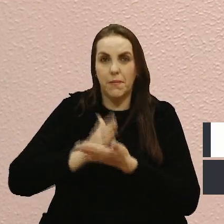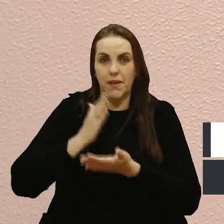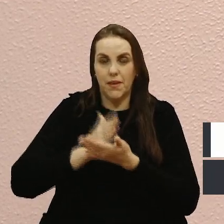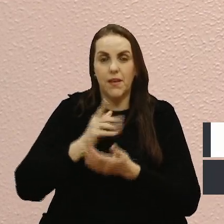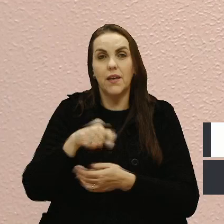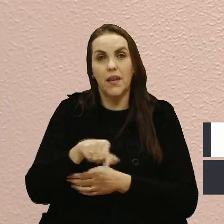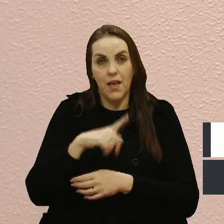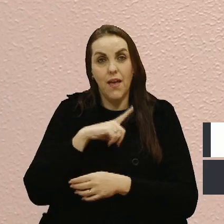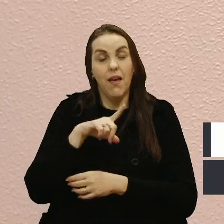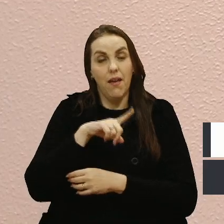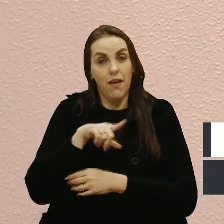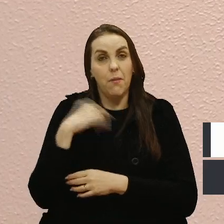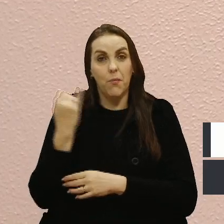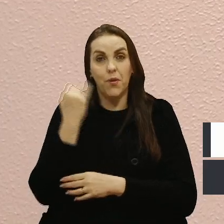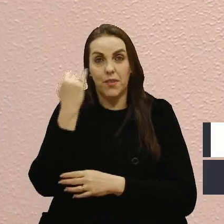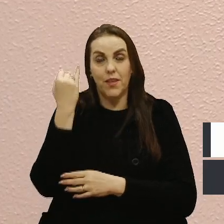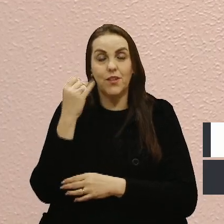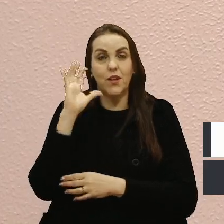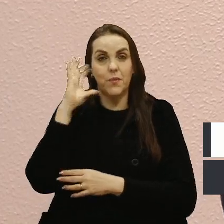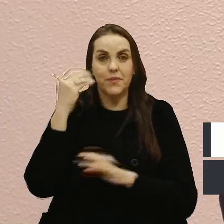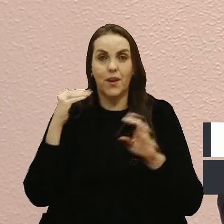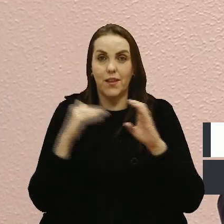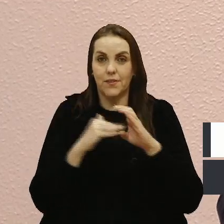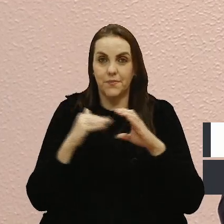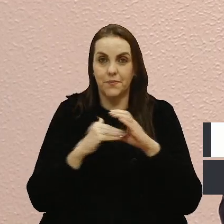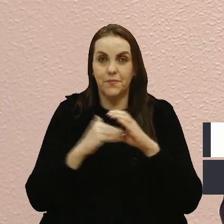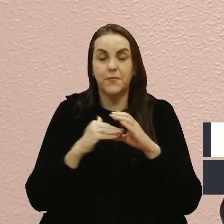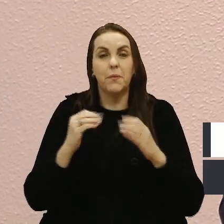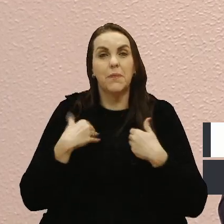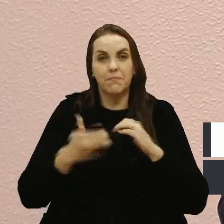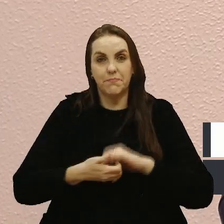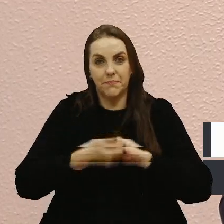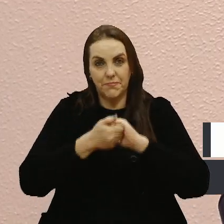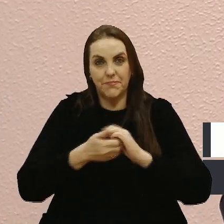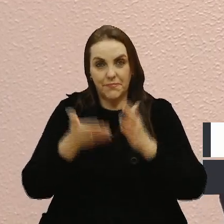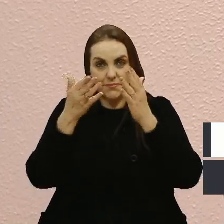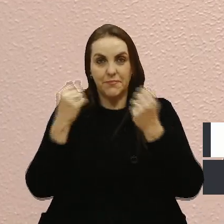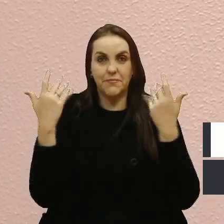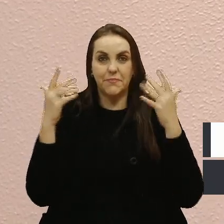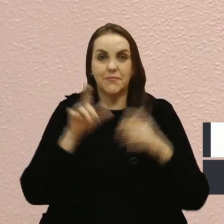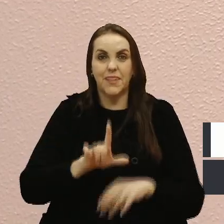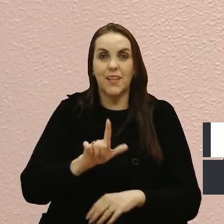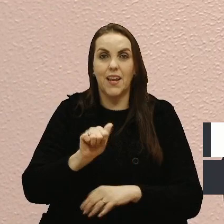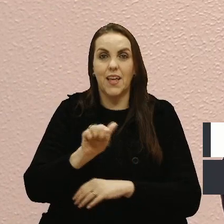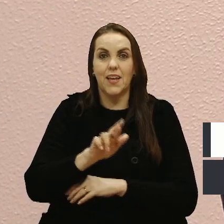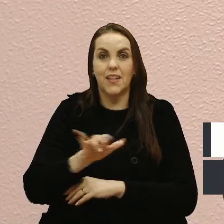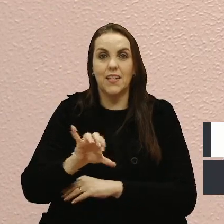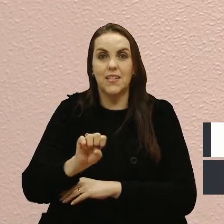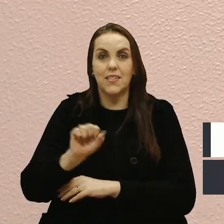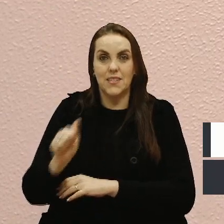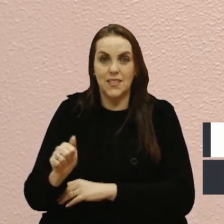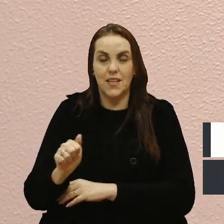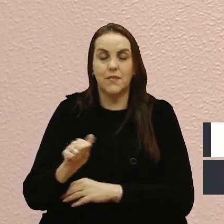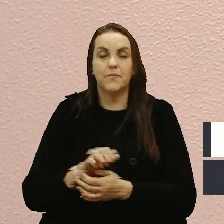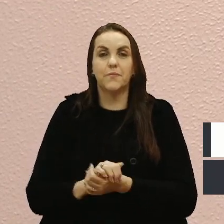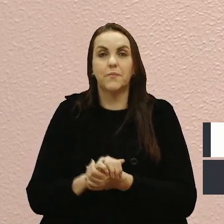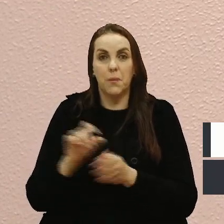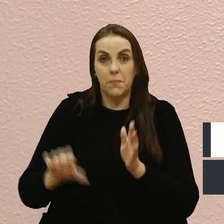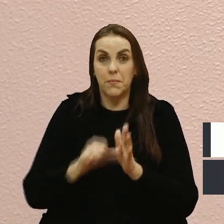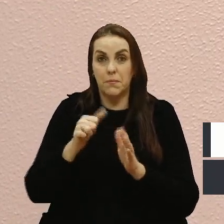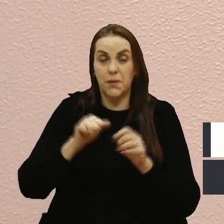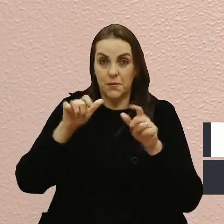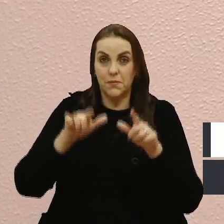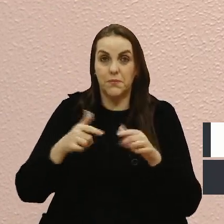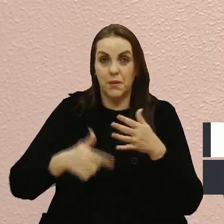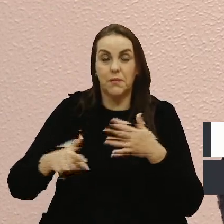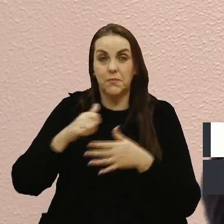competição importante que aconteceu lá no Világio Caxias também. Minha saudação, meus parabéns a Larissa Santos da Silva pelo primeiro lugar nesta